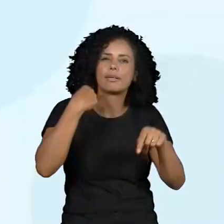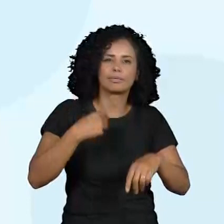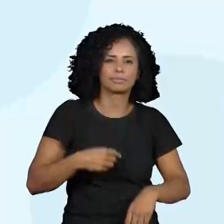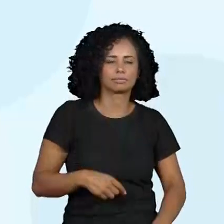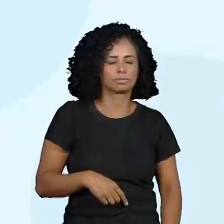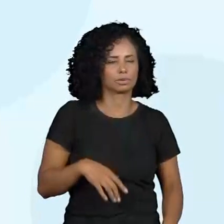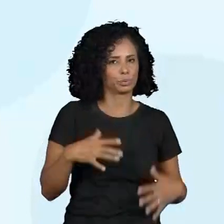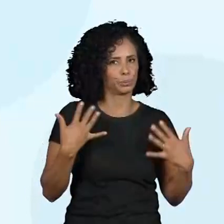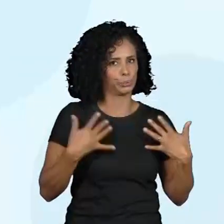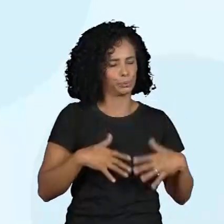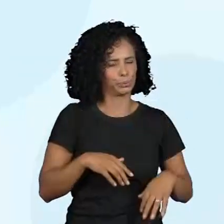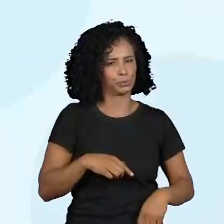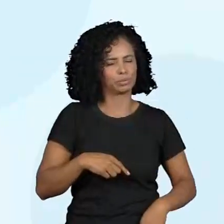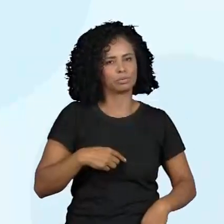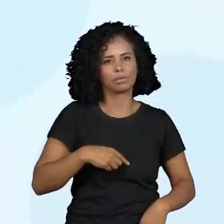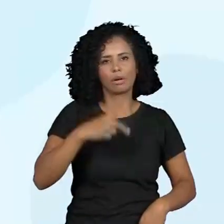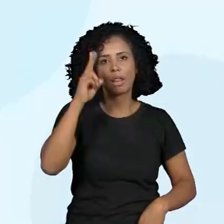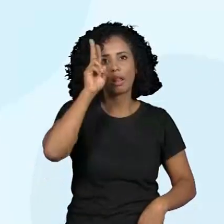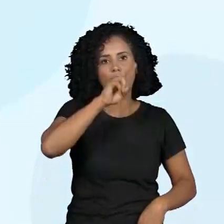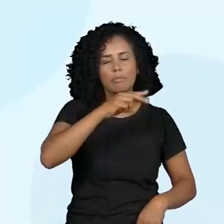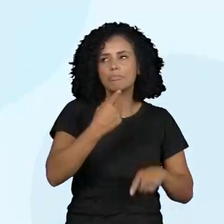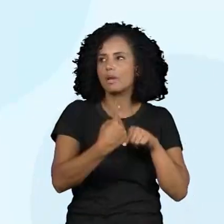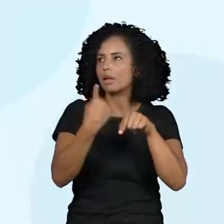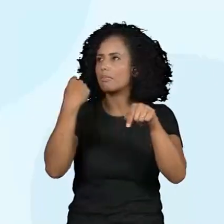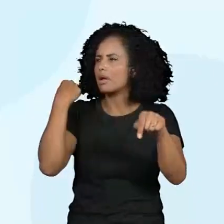a minha infância foi